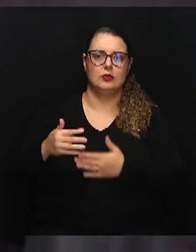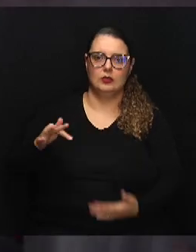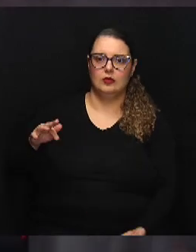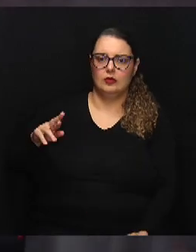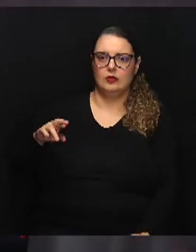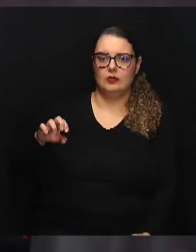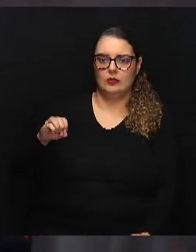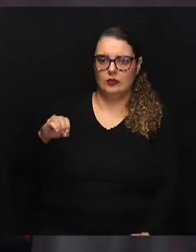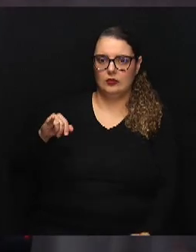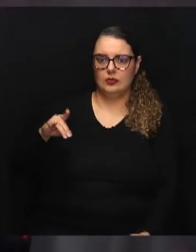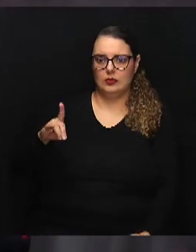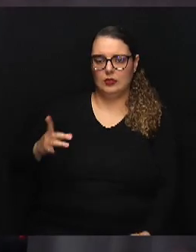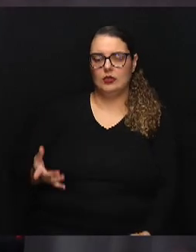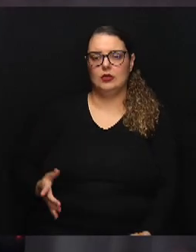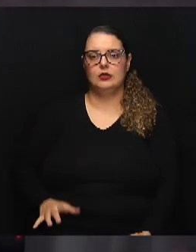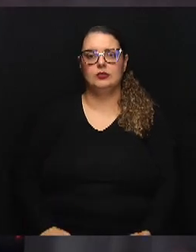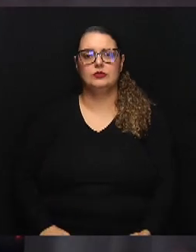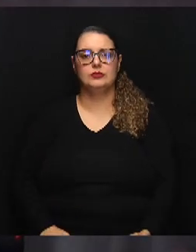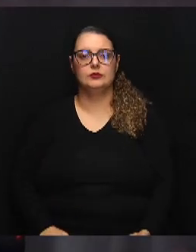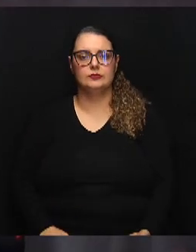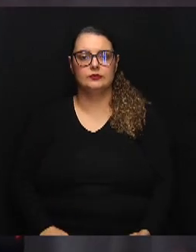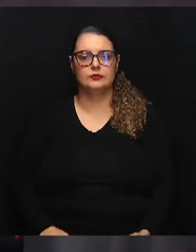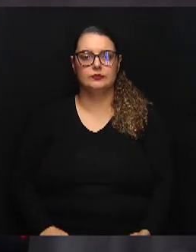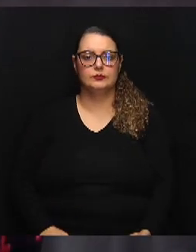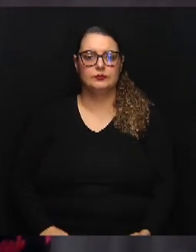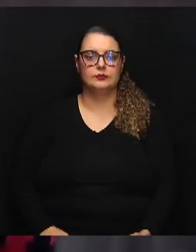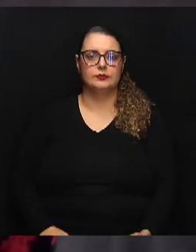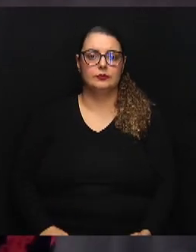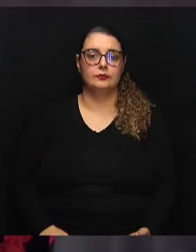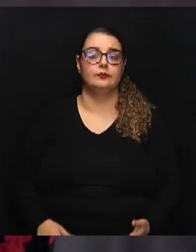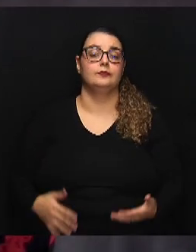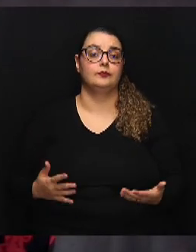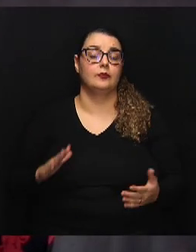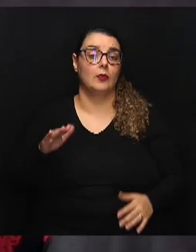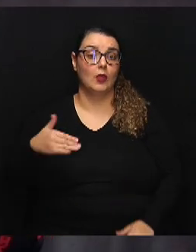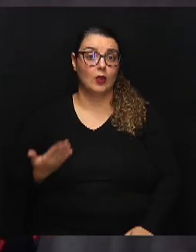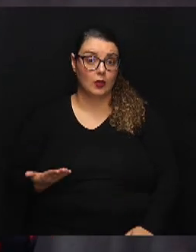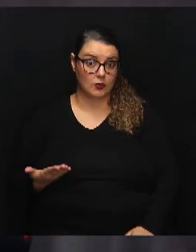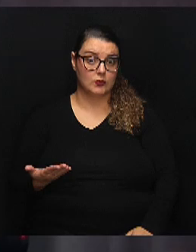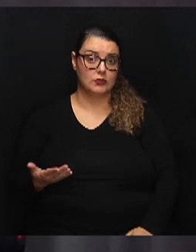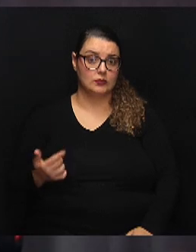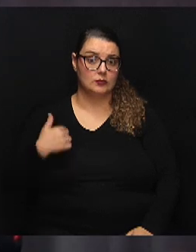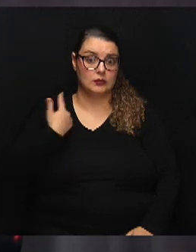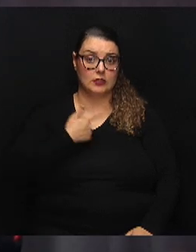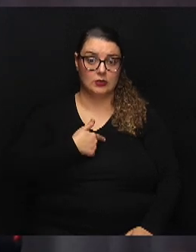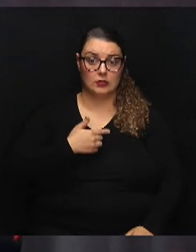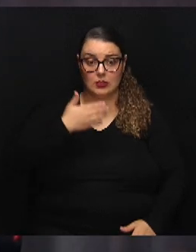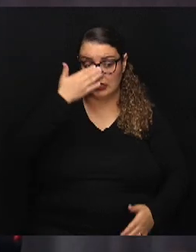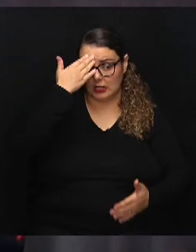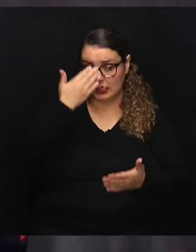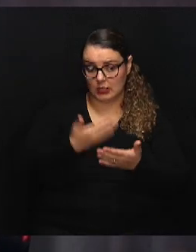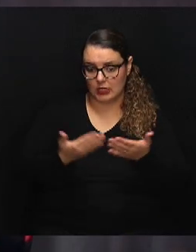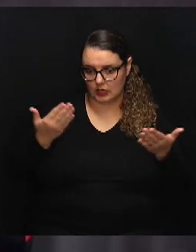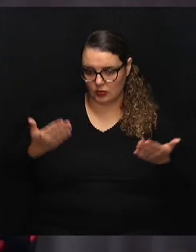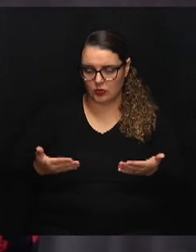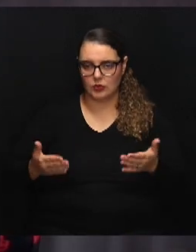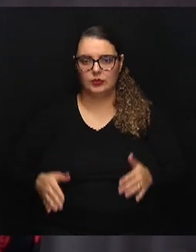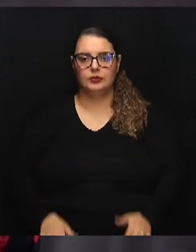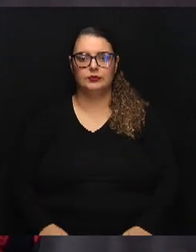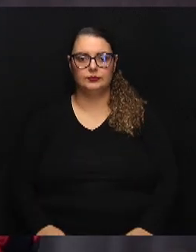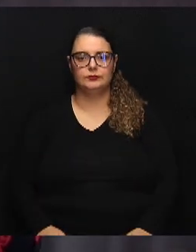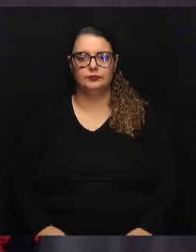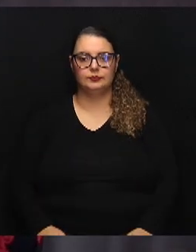podia aparecer mais. Mas, enfim, eu acho que quando a gente coloca para a nossa realidade de hoje,